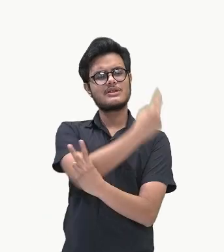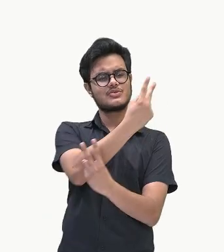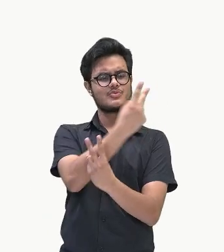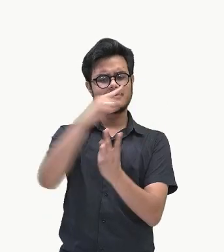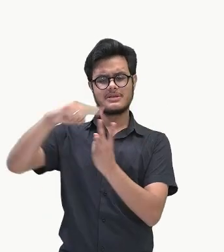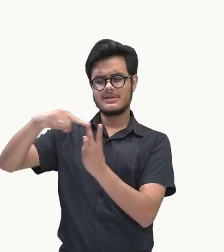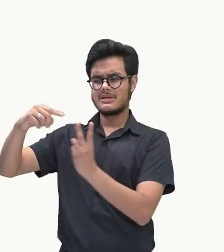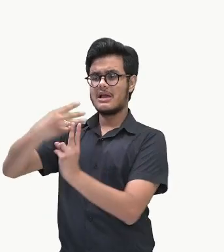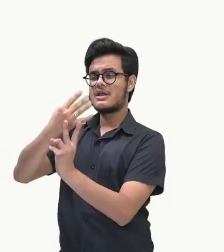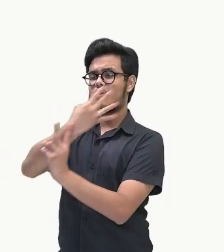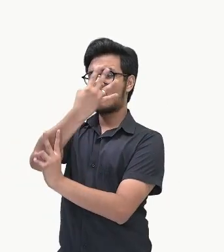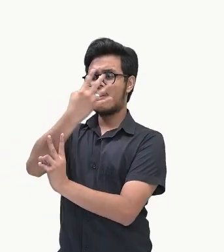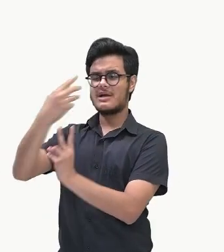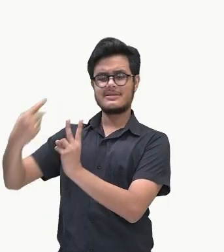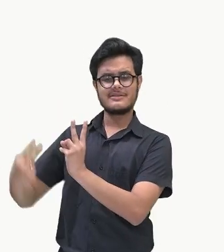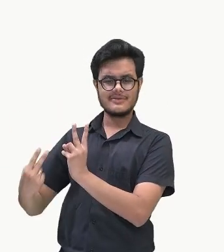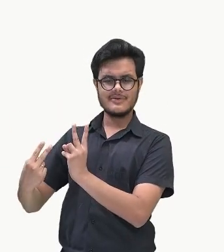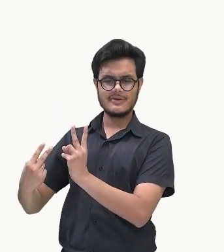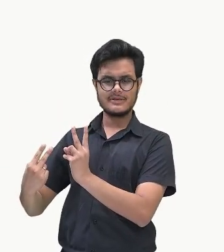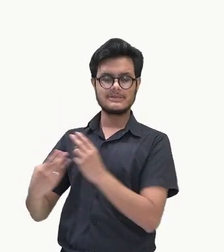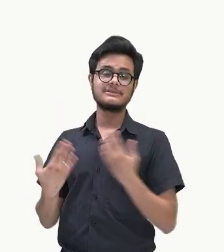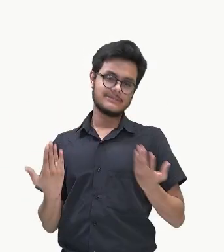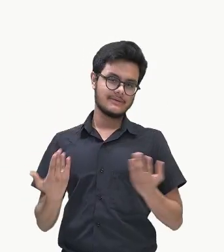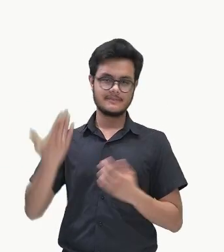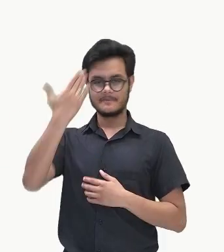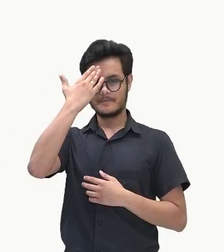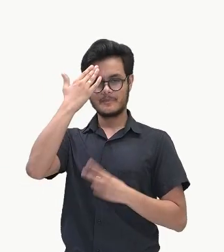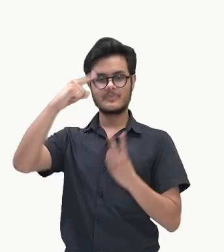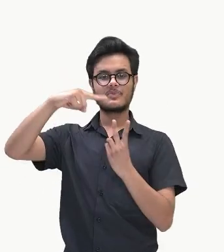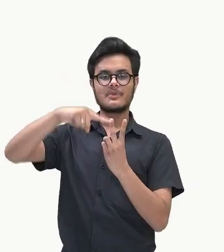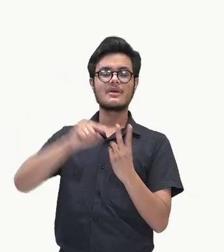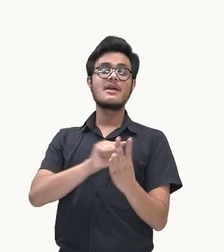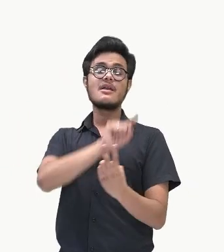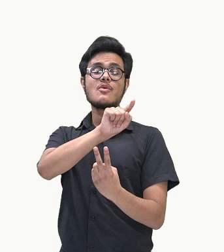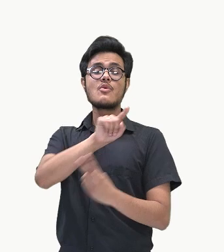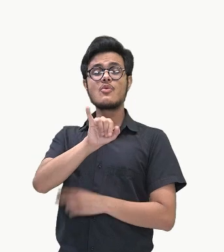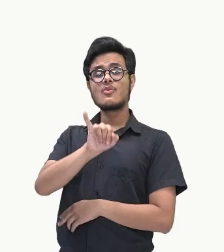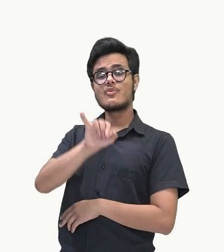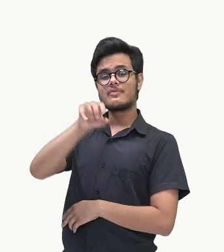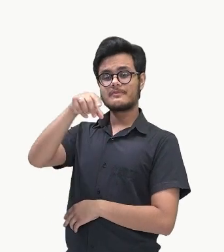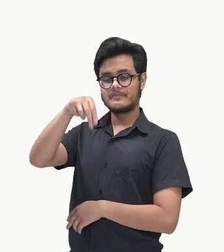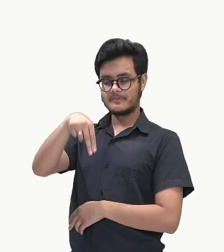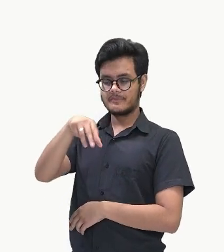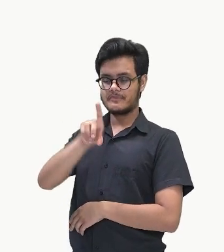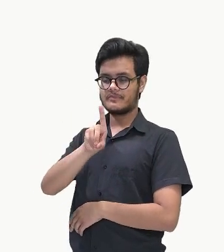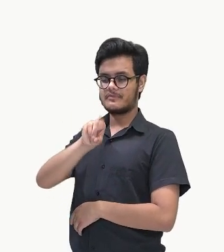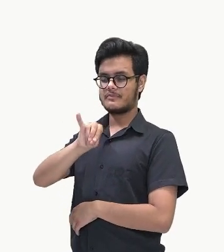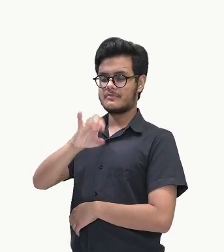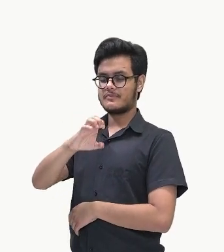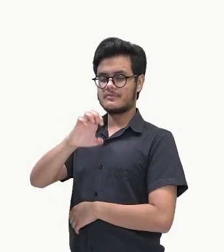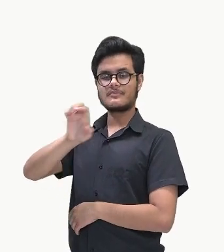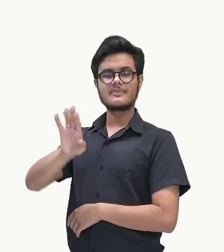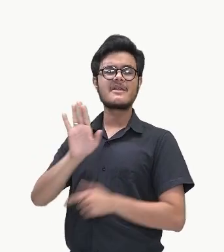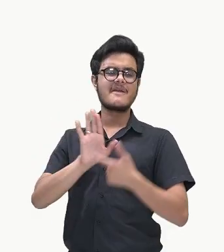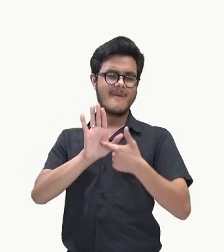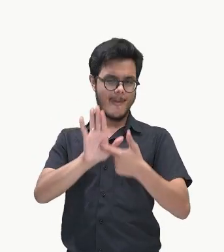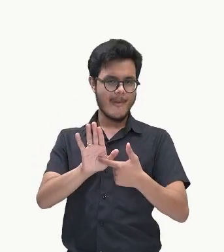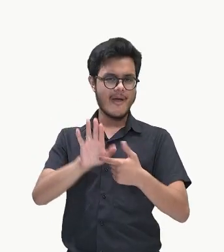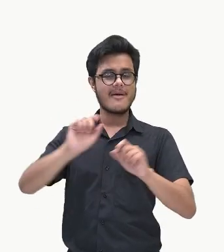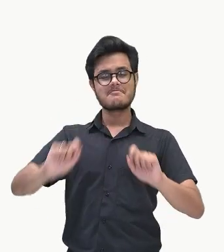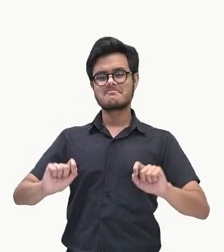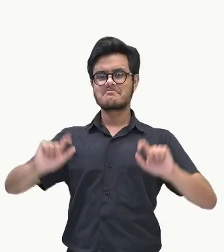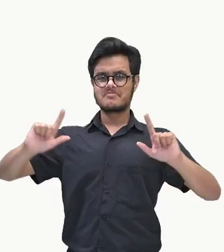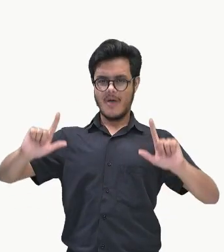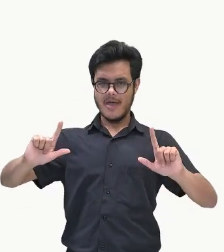raiz quarta de 2. Então, se o meu radicando é igual, quem vai me dizer o número maior ou menor é o